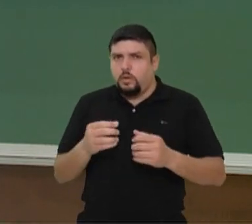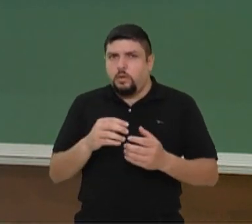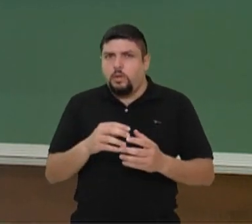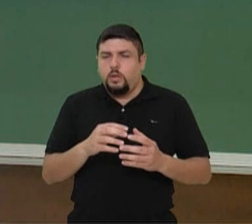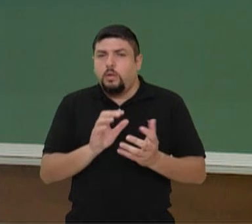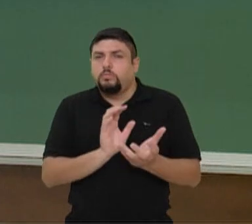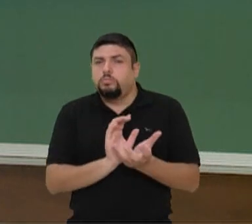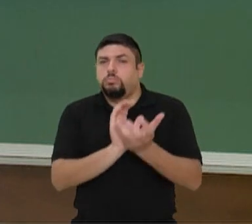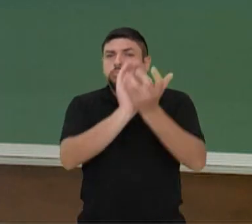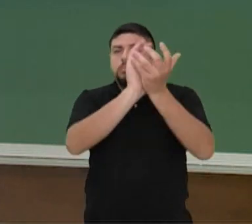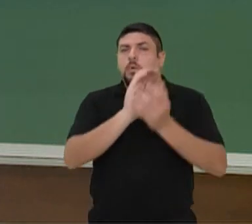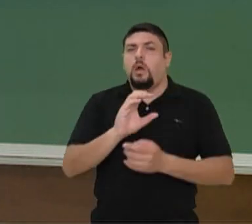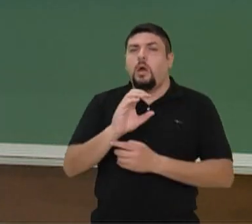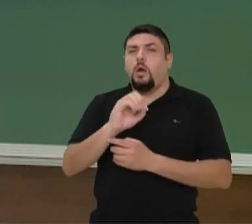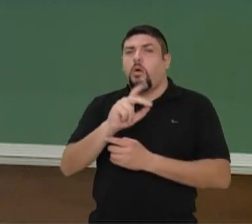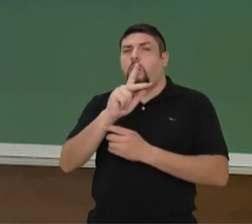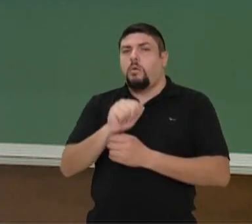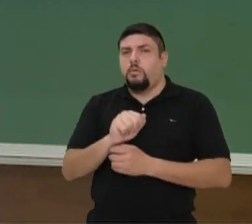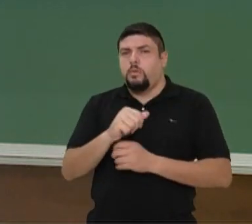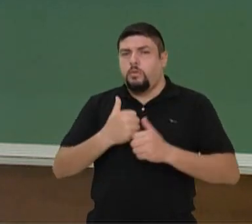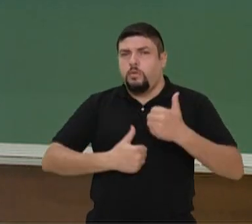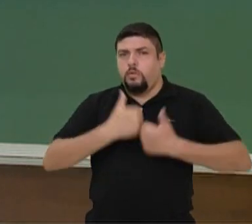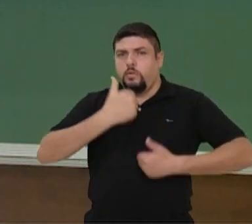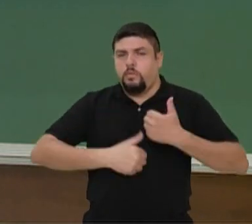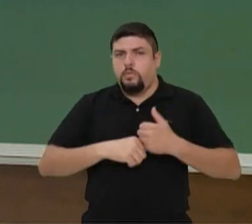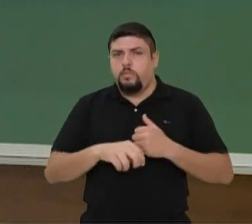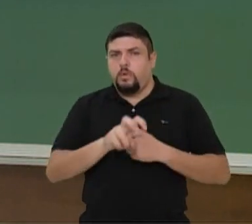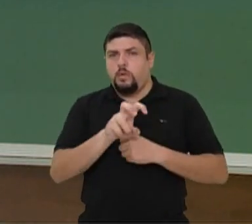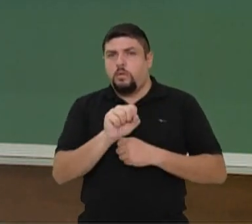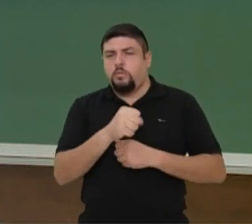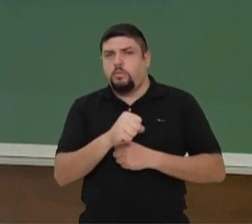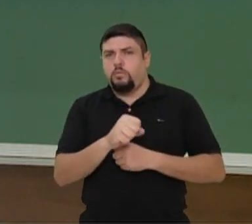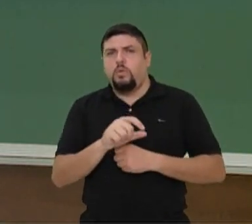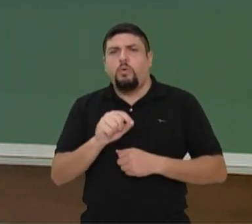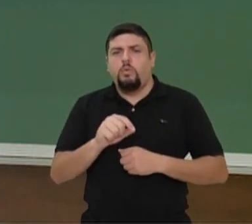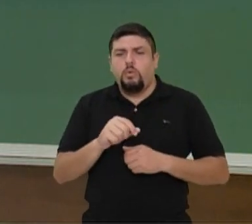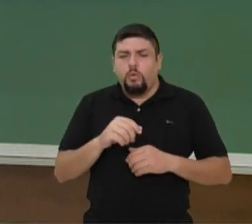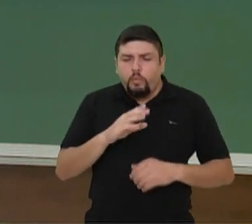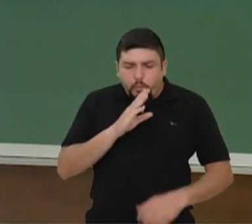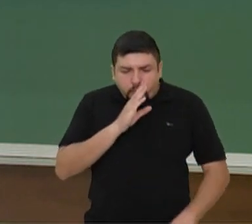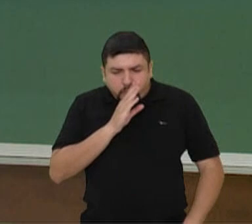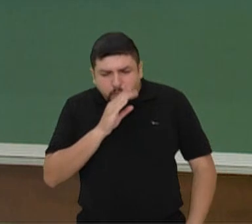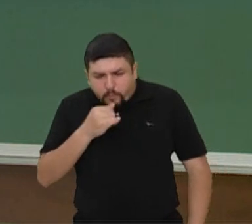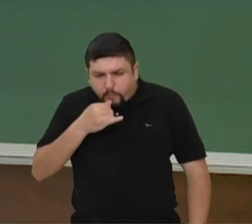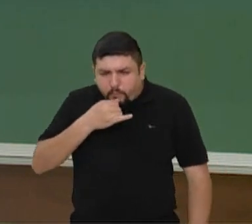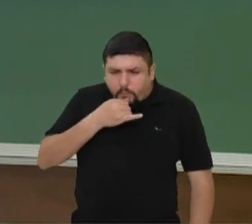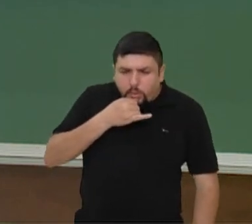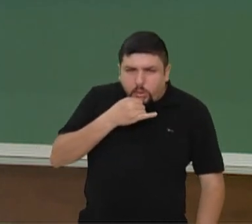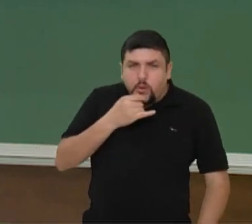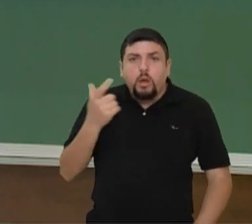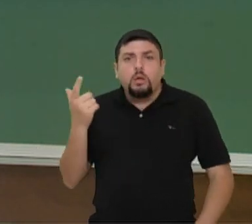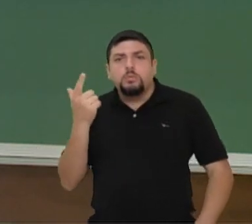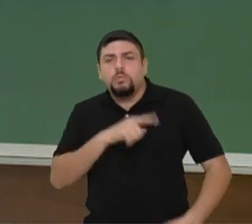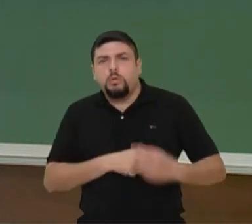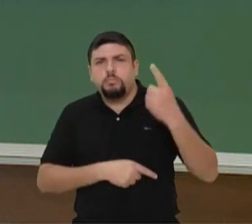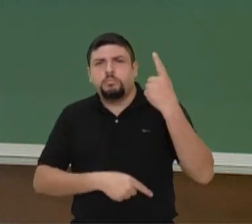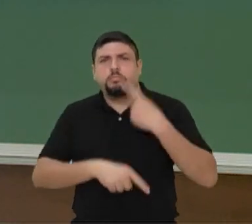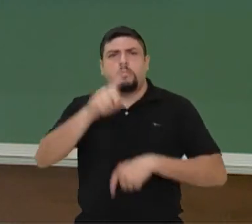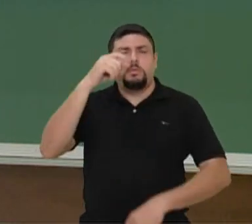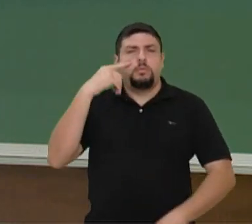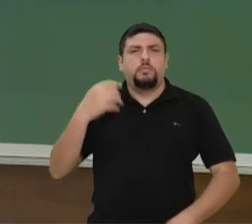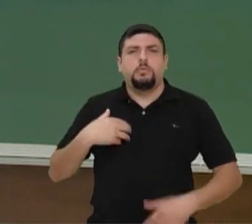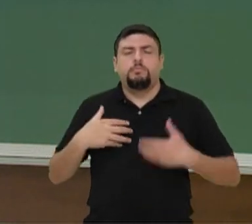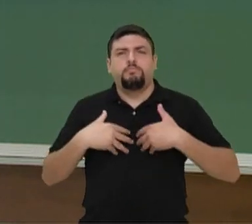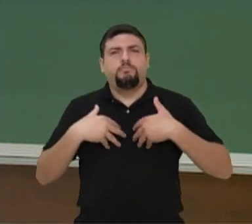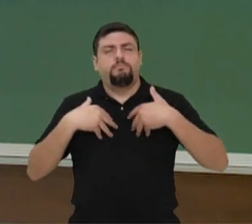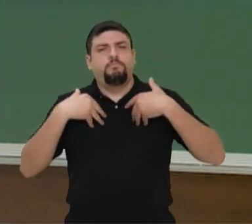de ufanismo, né? A superação daquele complexo de vira-latas, não só no futebol, mas aqui também no tênis. Aí, Maria Esther Bueno,